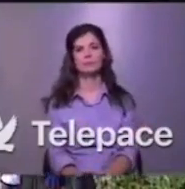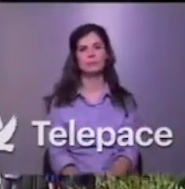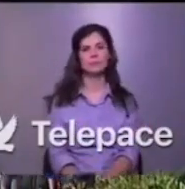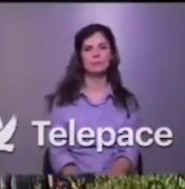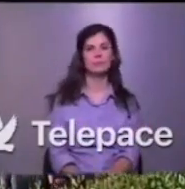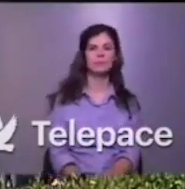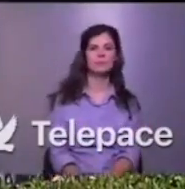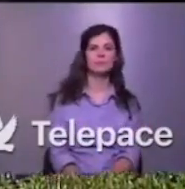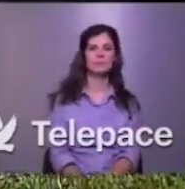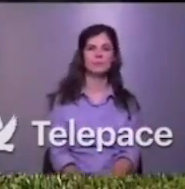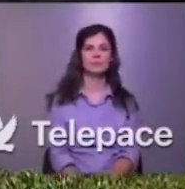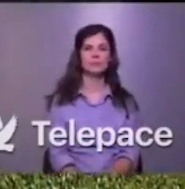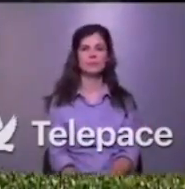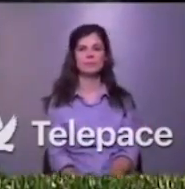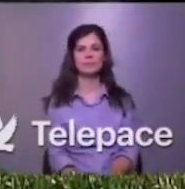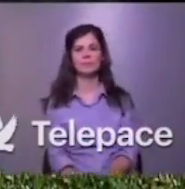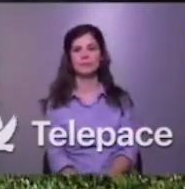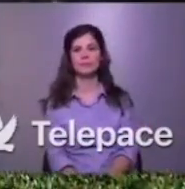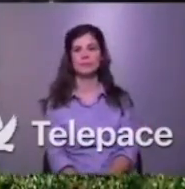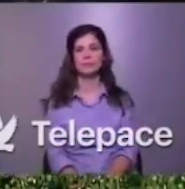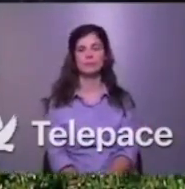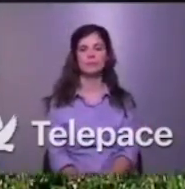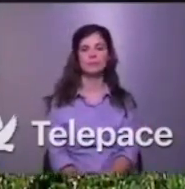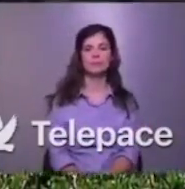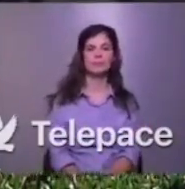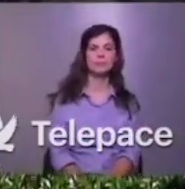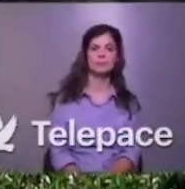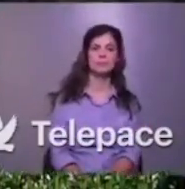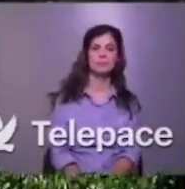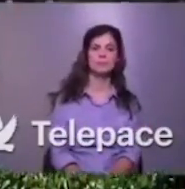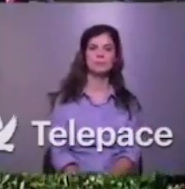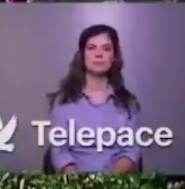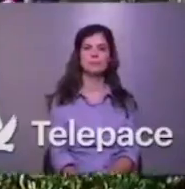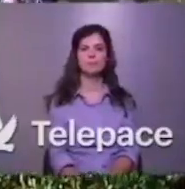tre pastorelli in cova di Ria.